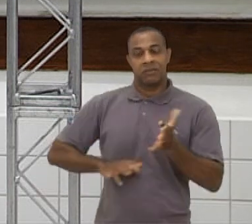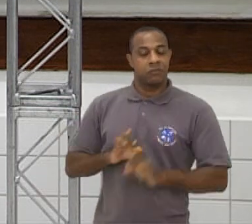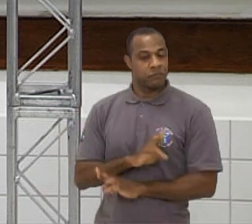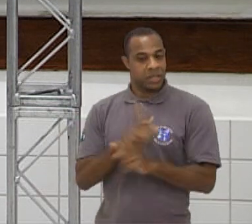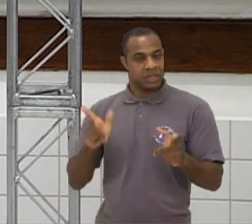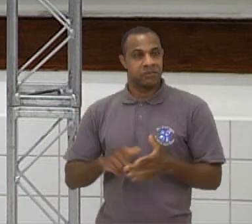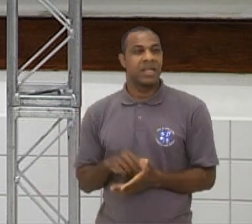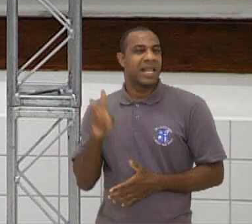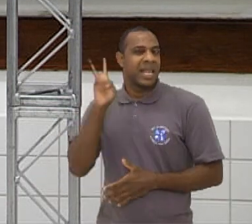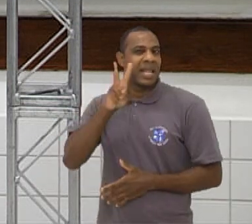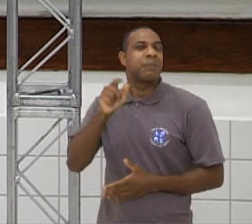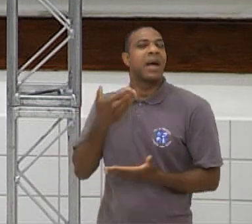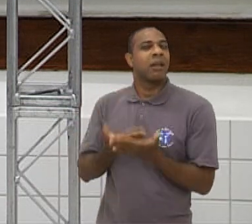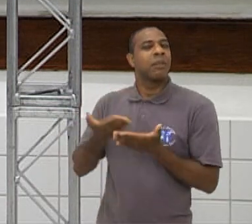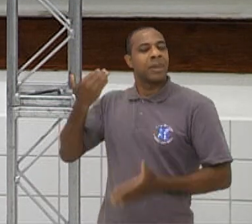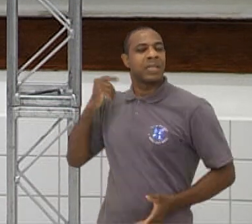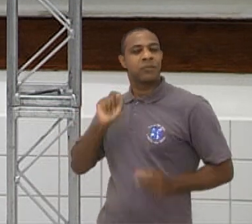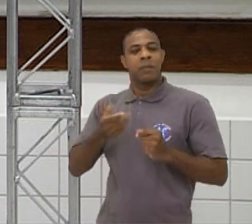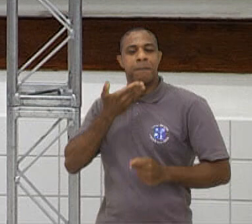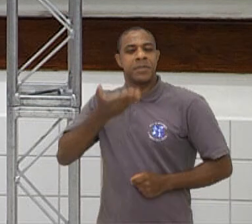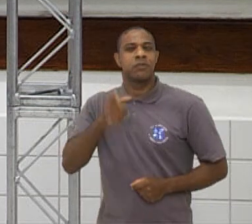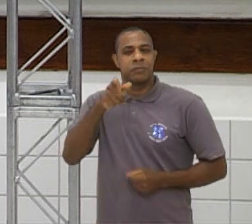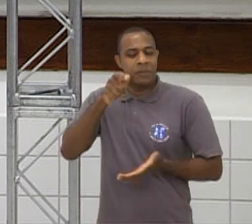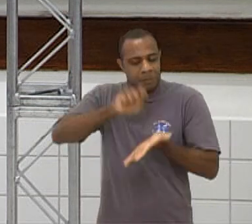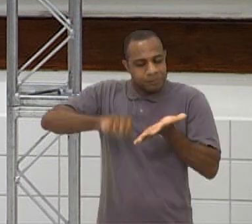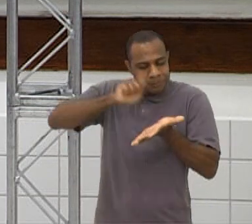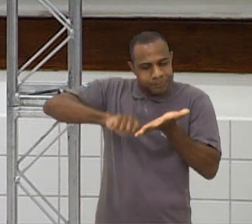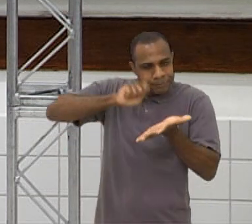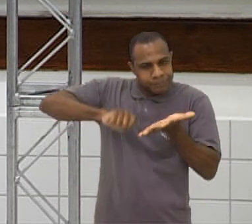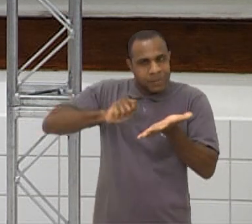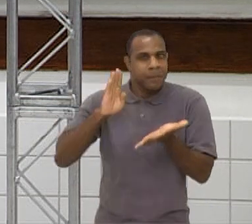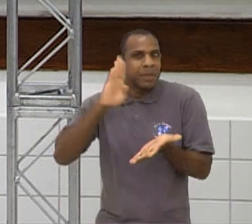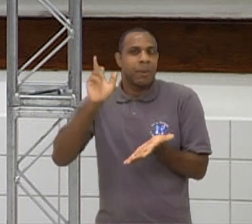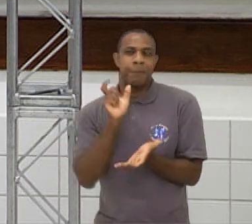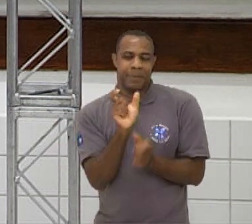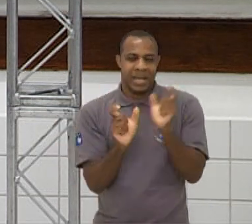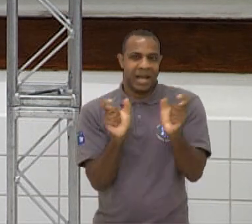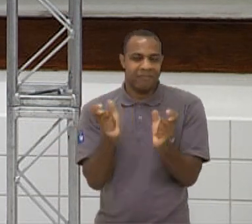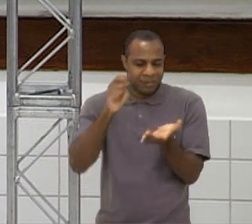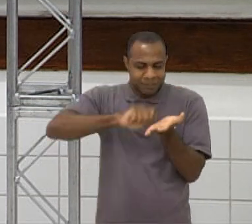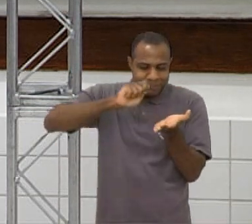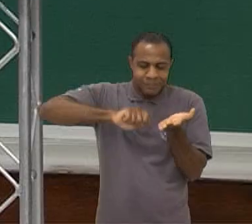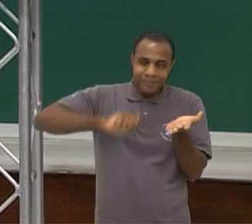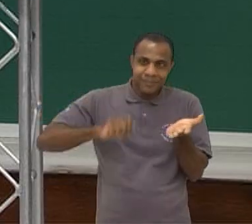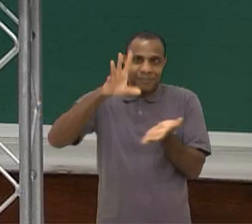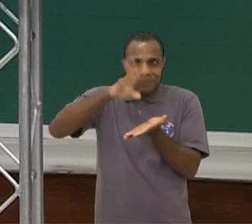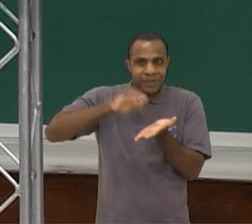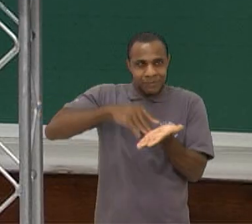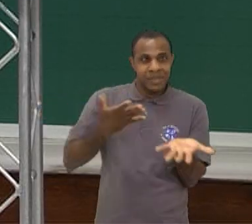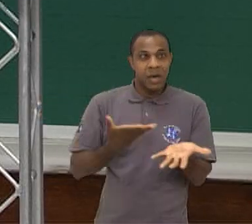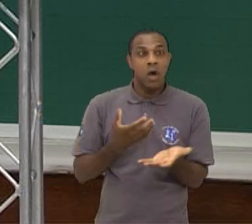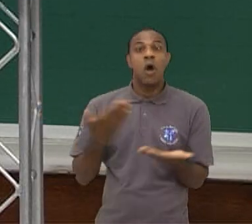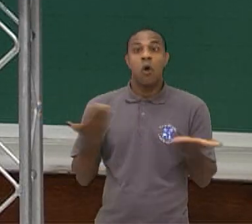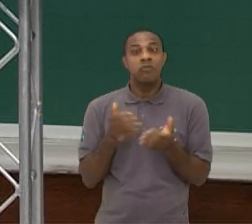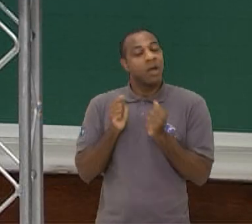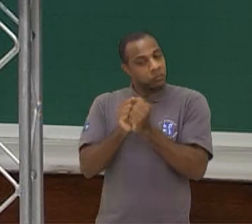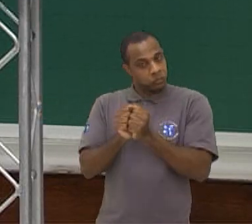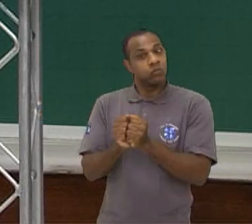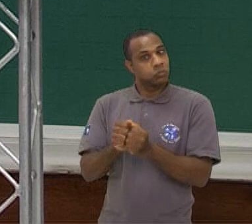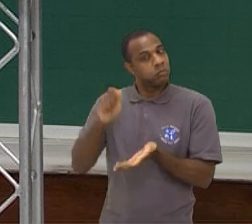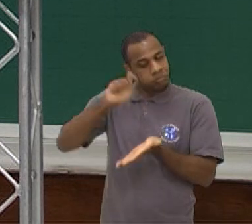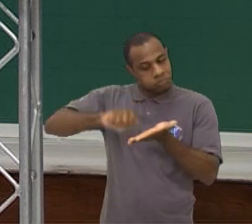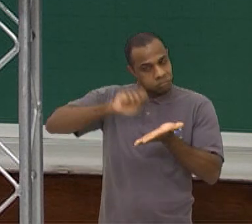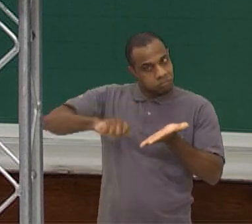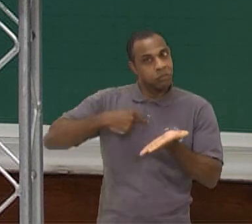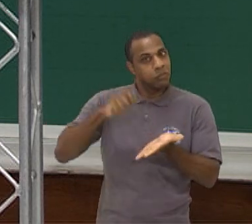diferente. Lembra que na aula passada eu pedi que vocês anotassem as principais palavras no caderno? Hoje eu vou anotar junto com vocês. Então,